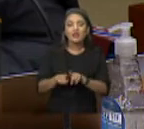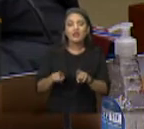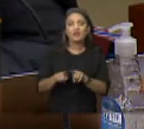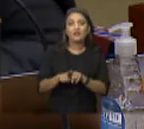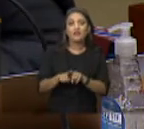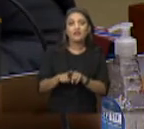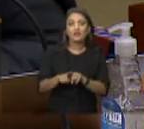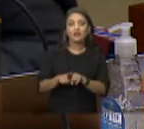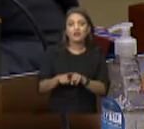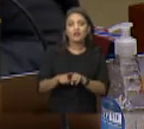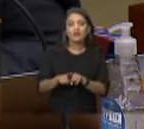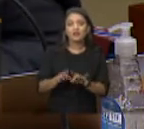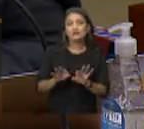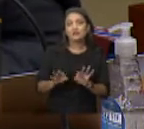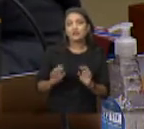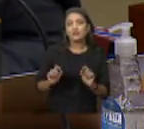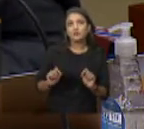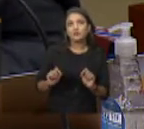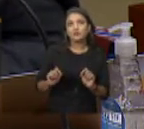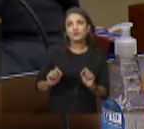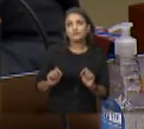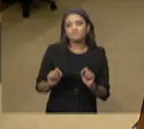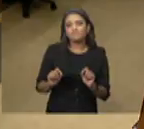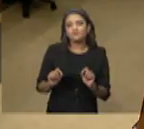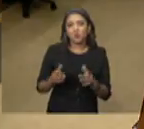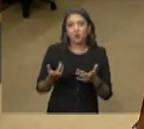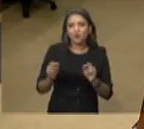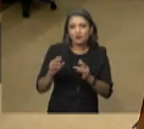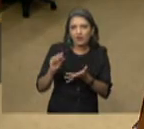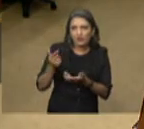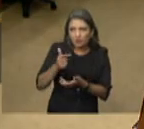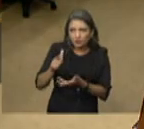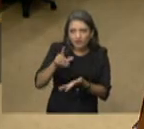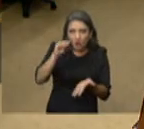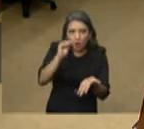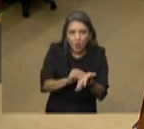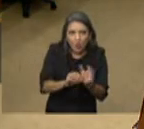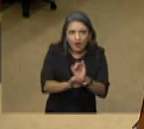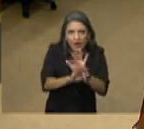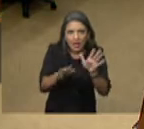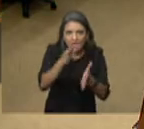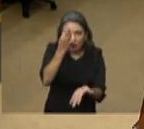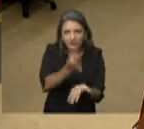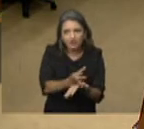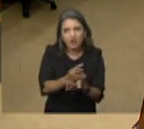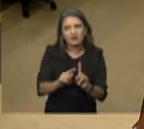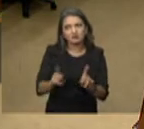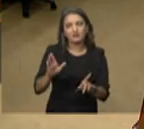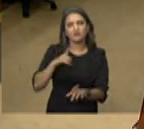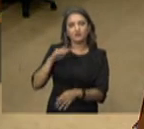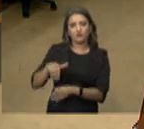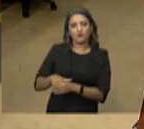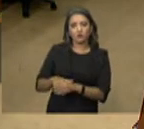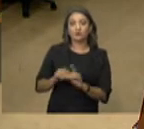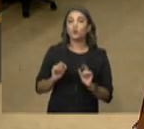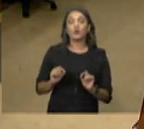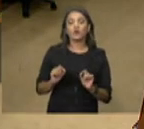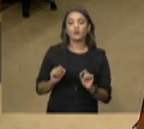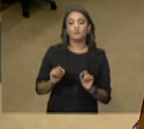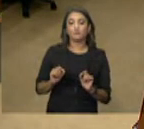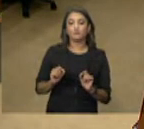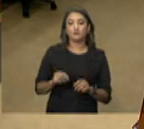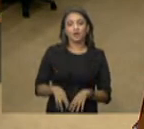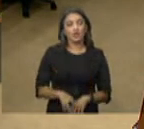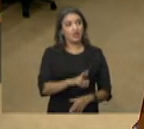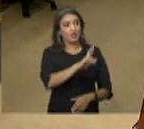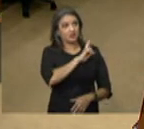que a gente o dever jurídico do poder público em geral e dos